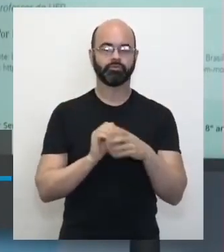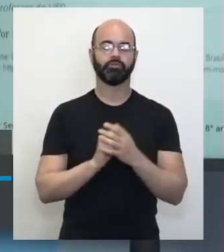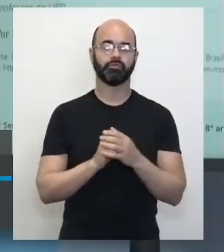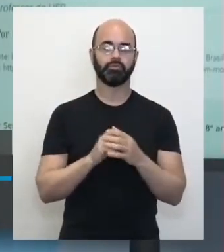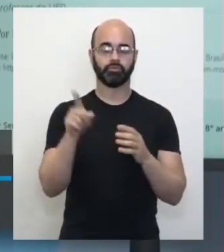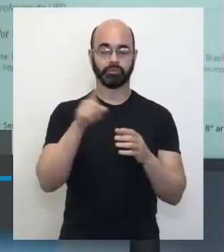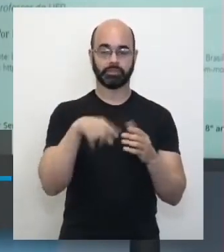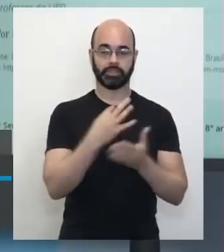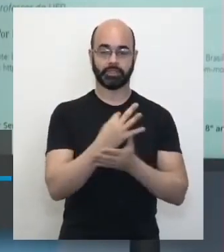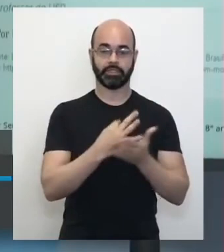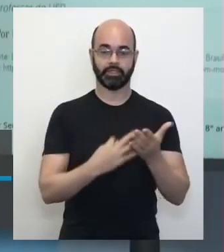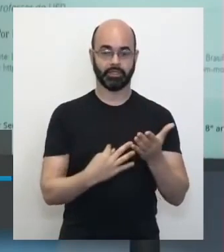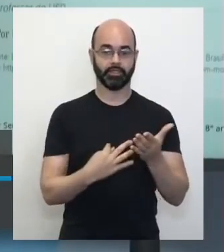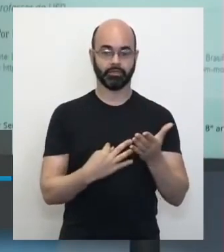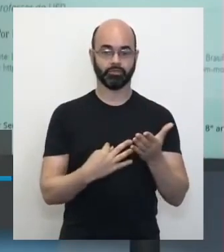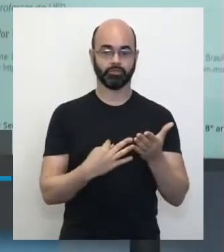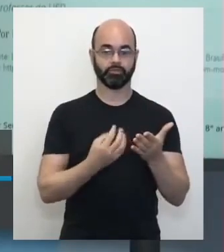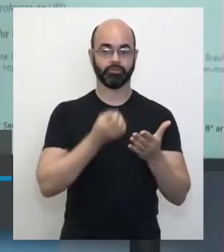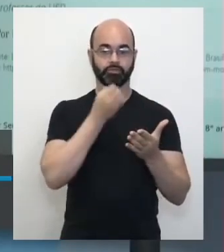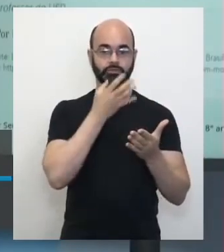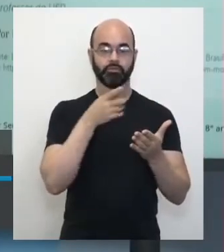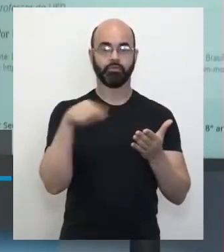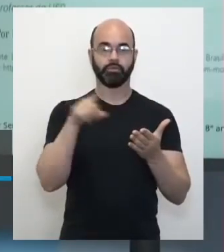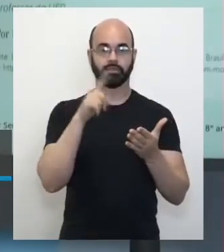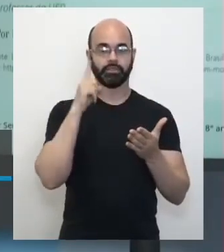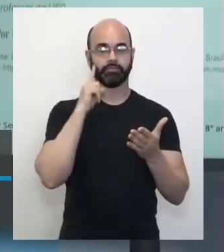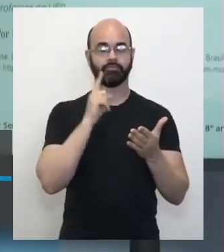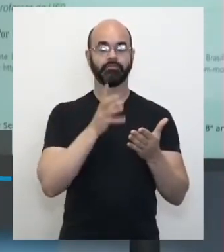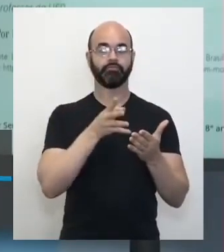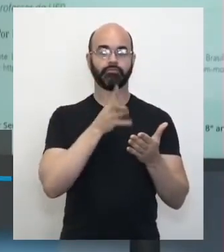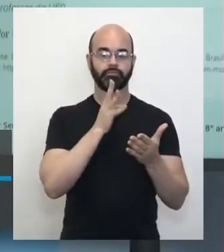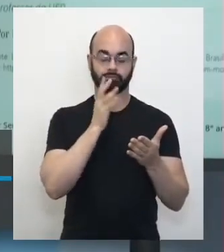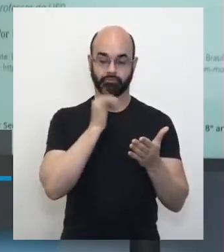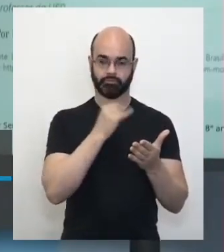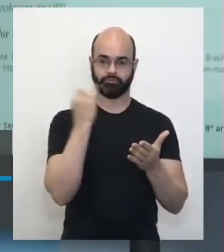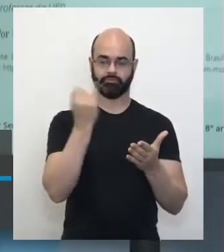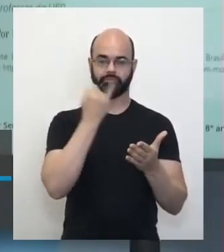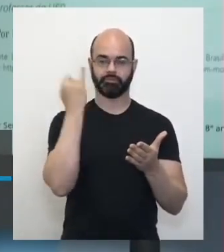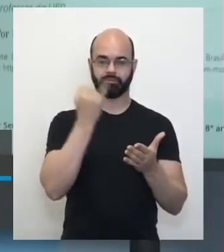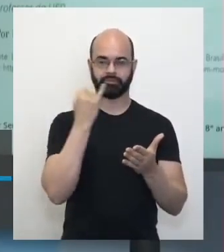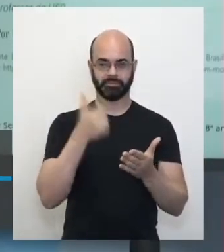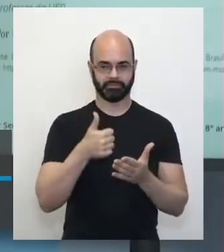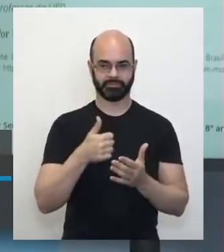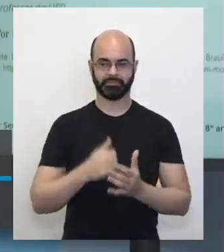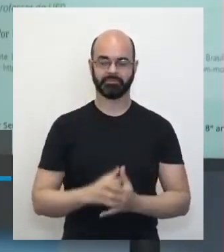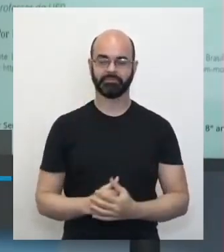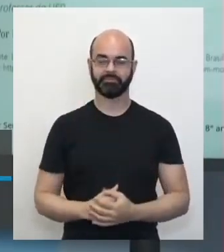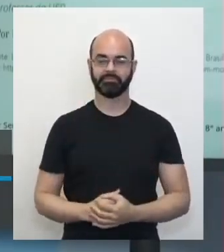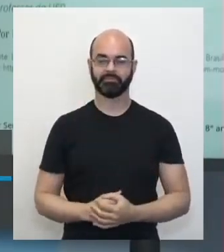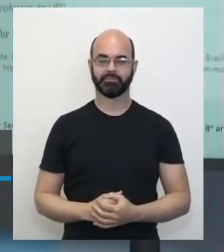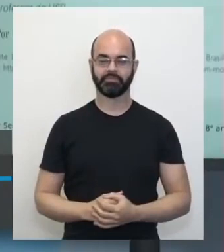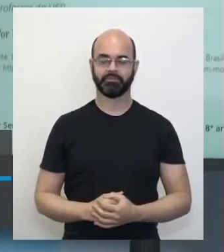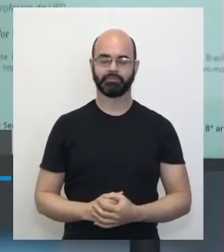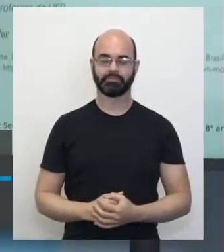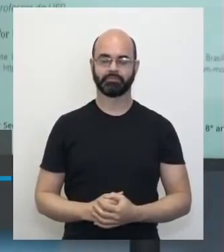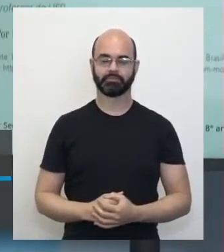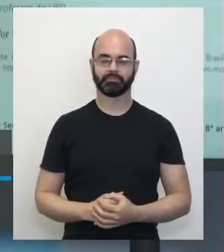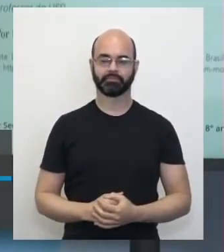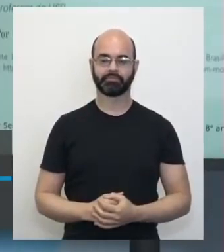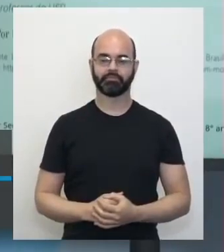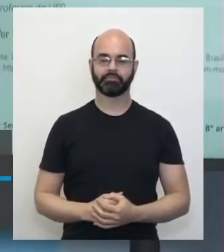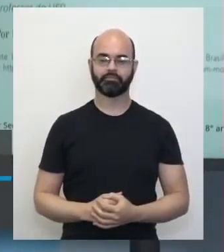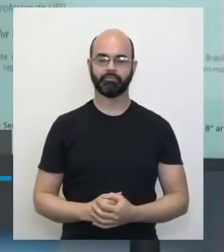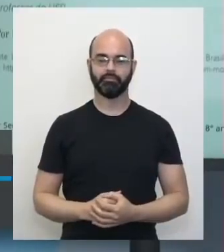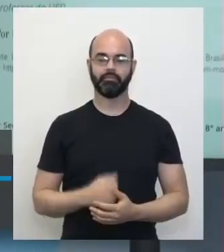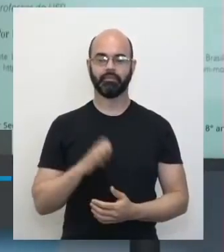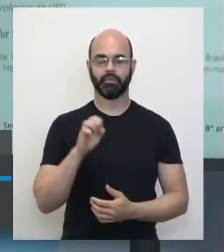vocês. É algo muito legal de vocês conhecerem aí uma pessoa de relevância, tá bom? Então, continuando aqui, ó. O Emílio, o